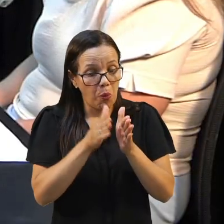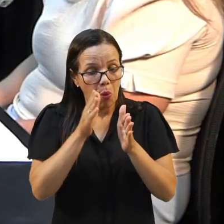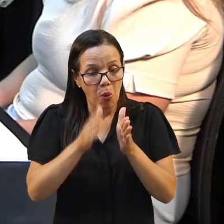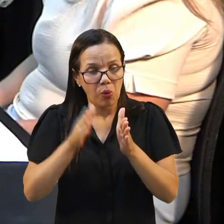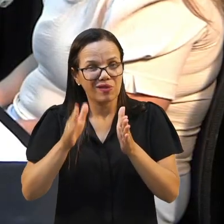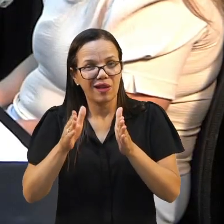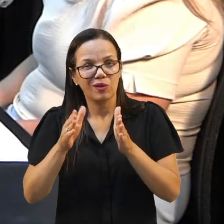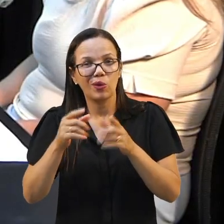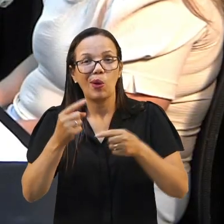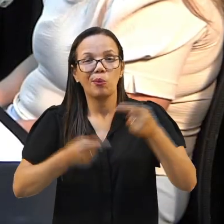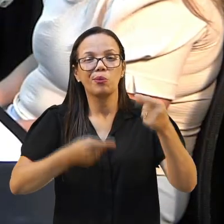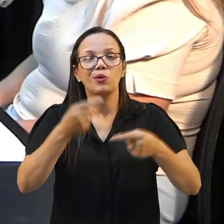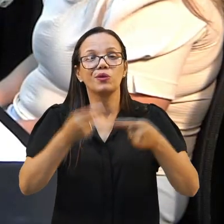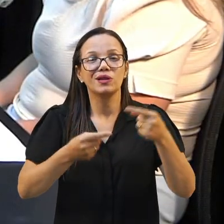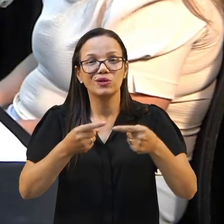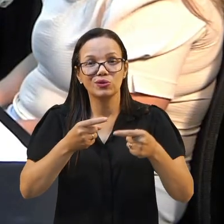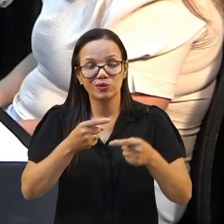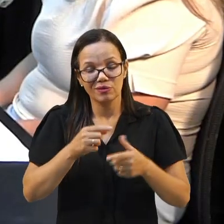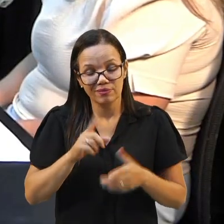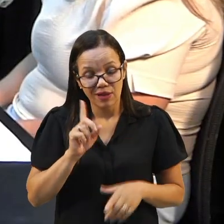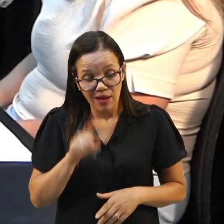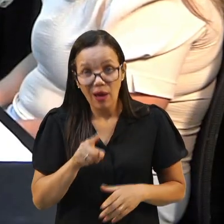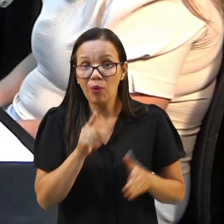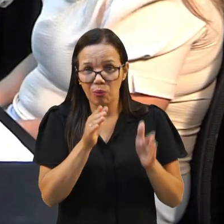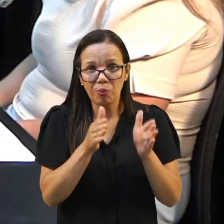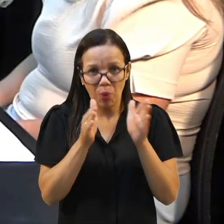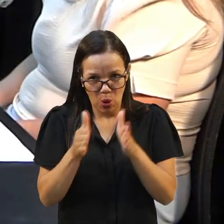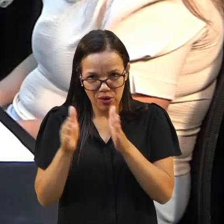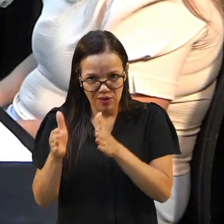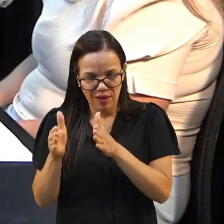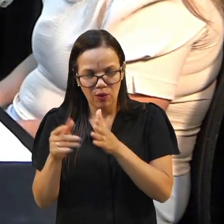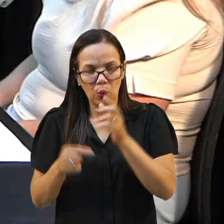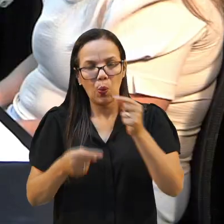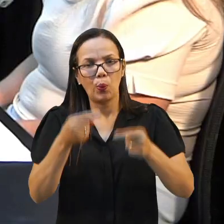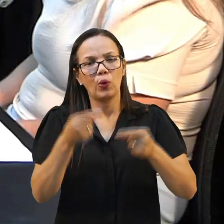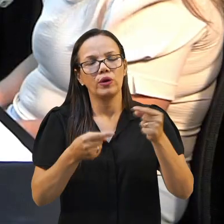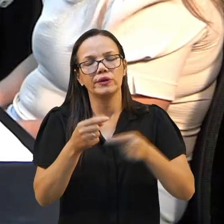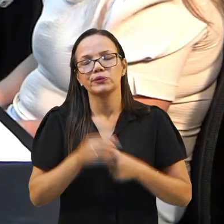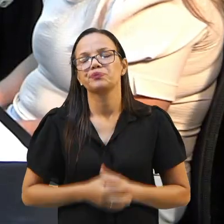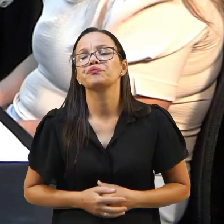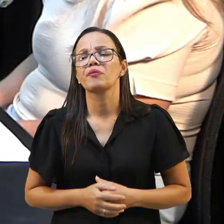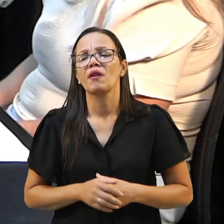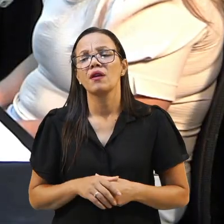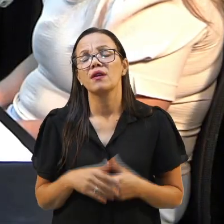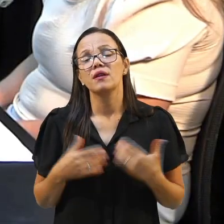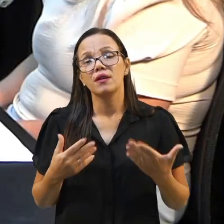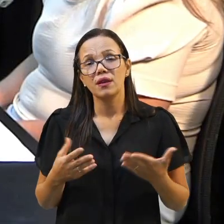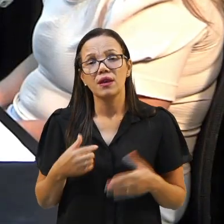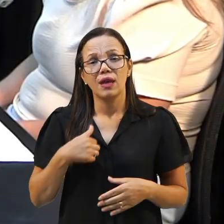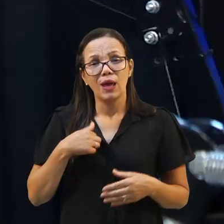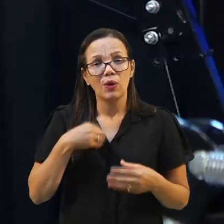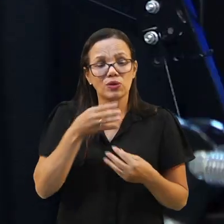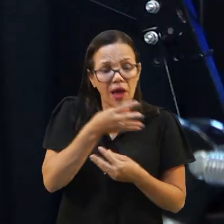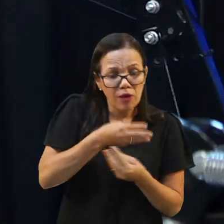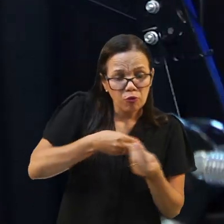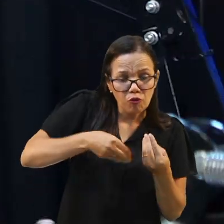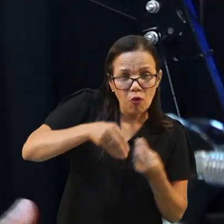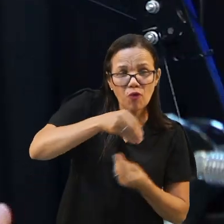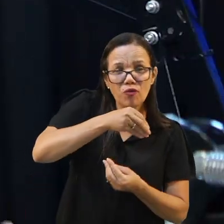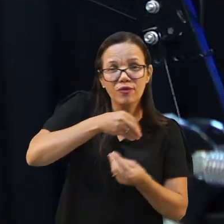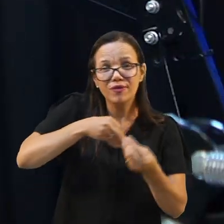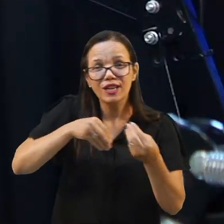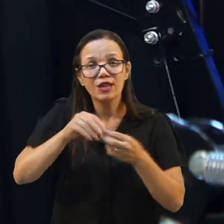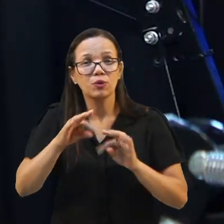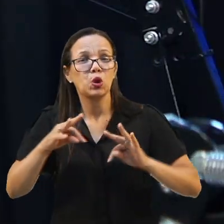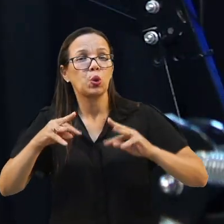político, ele é um processo político, né? E apesar do meu envolvimento em